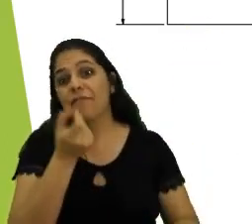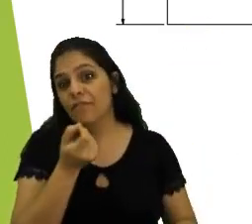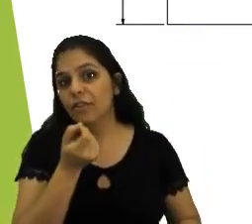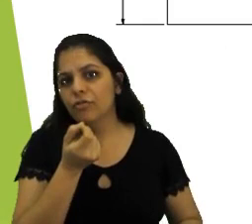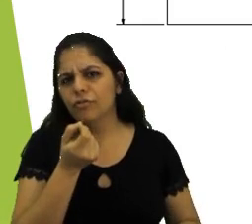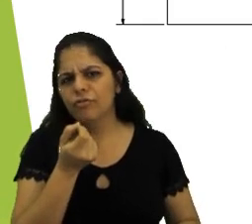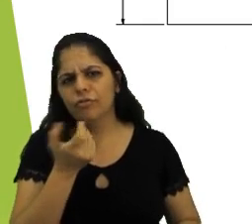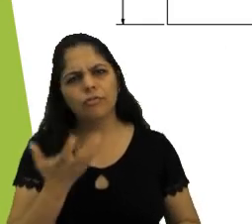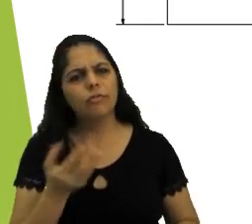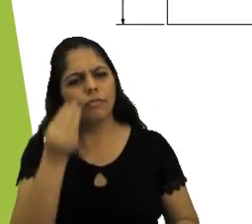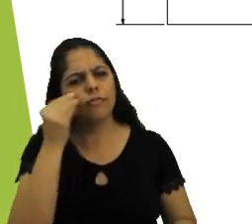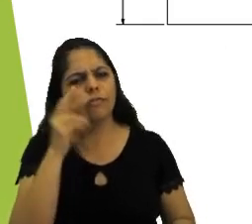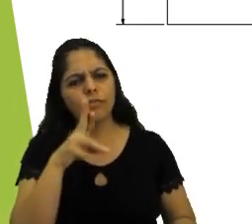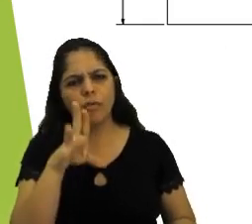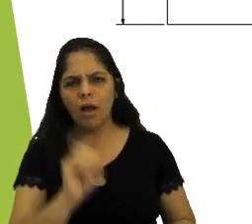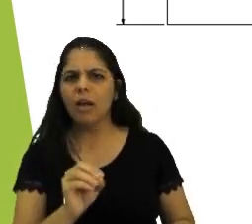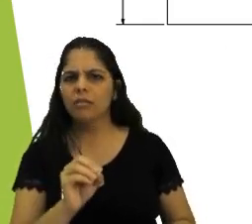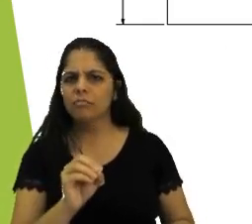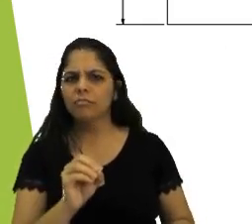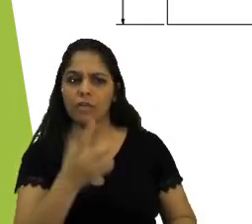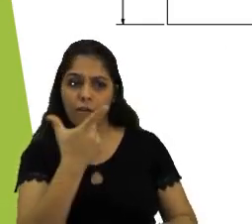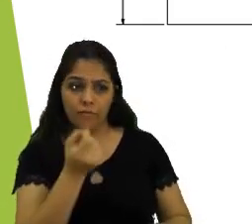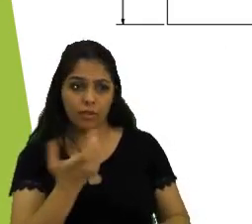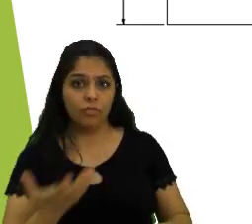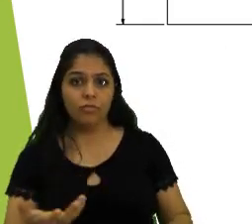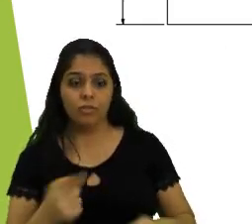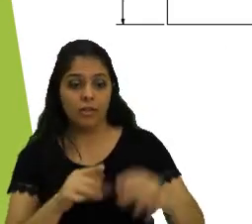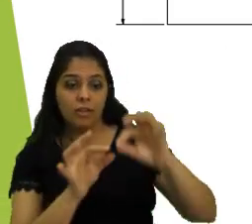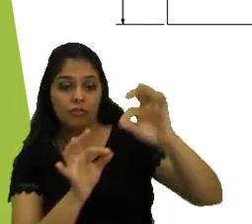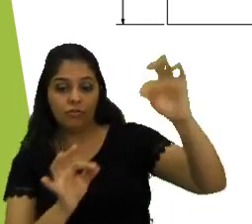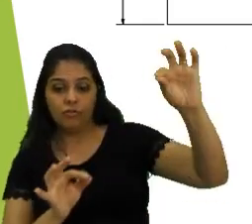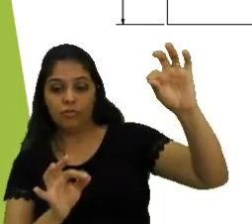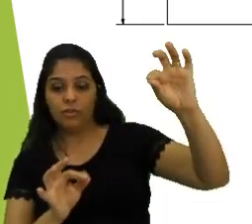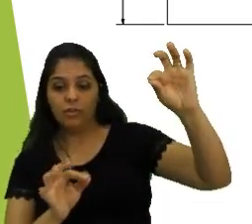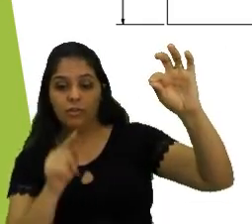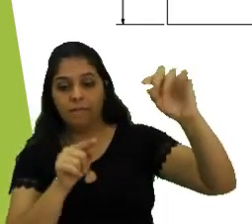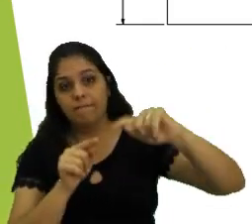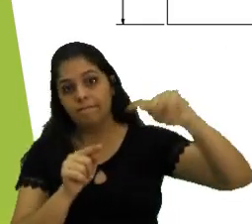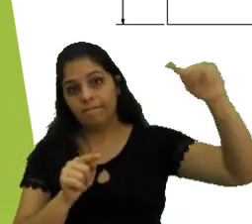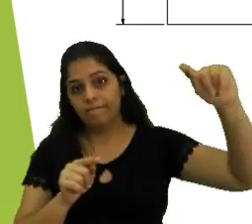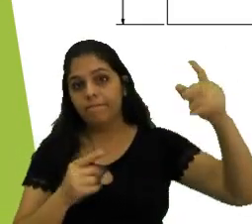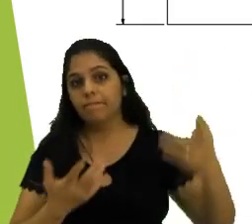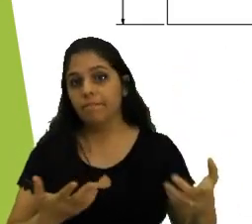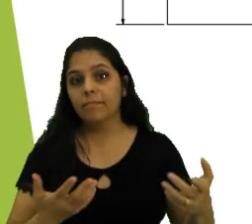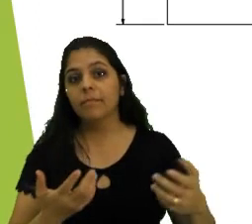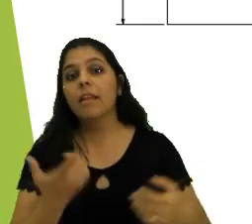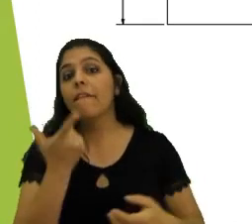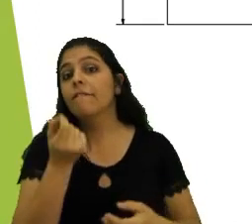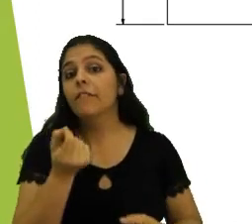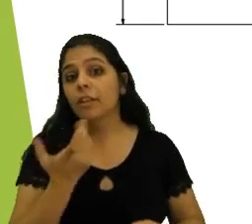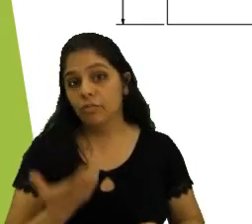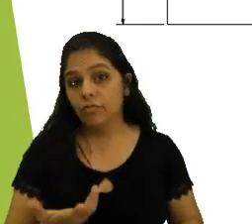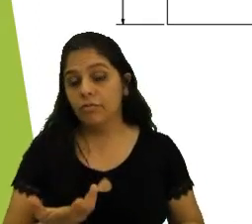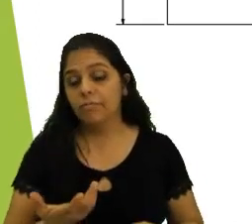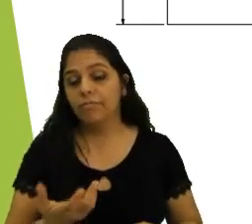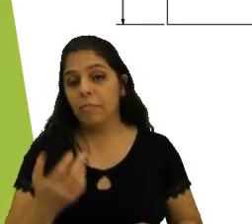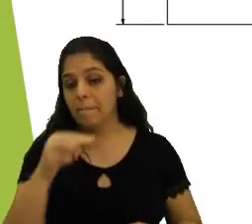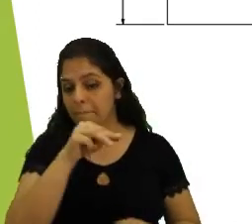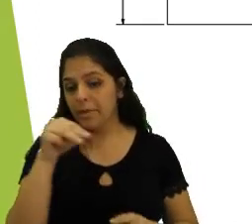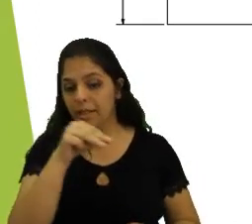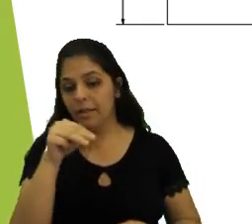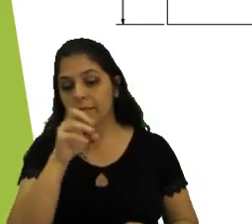o raio mede 20, então essa distância daqui até aqui, ela mede 20 milímetros,